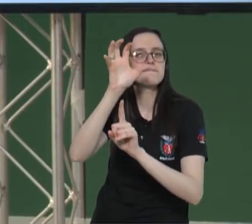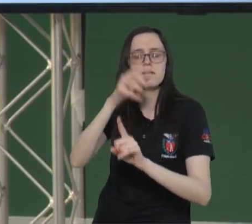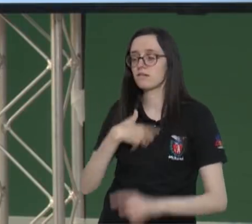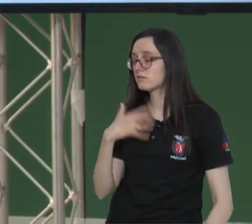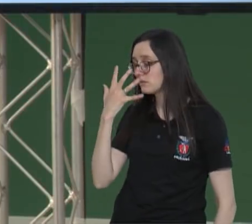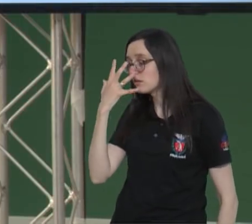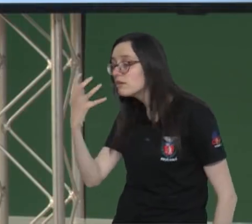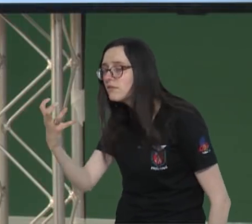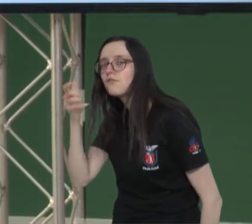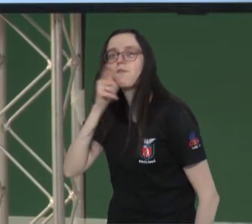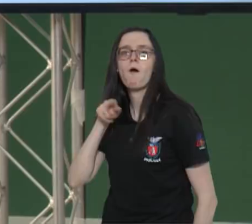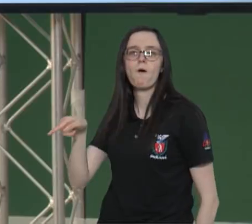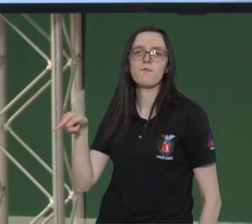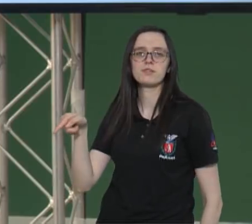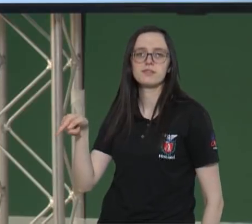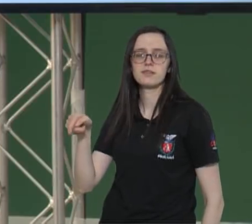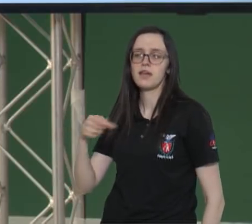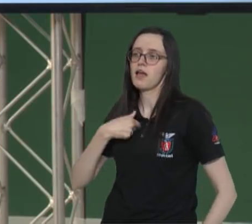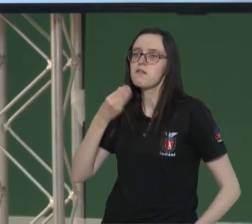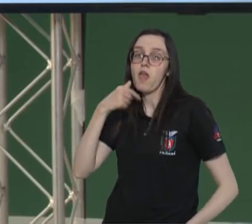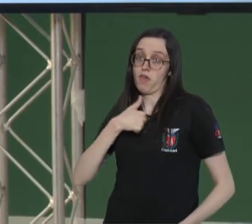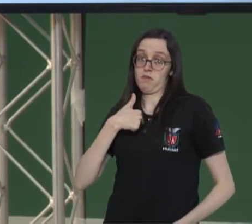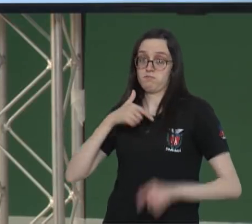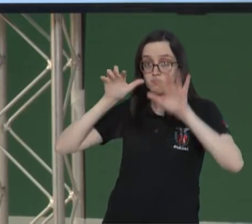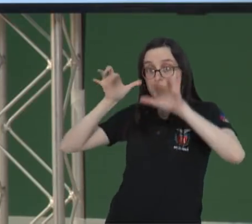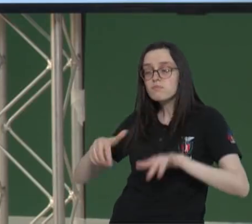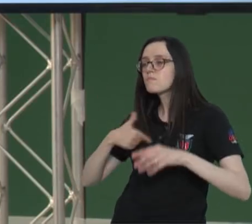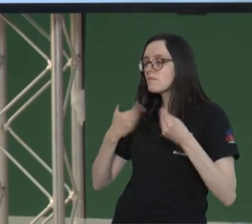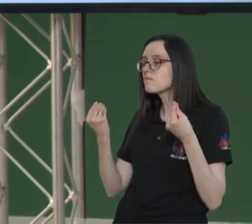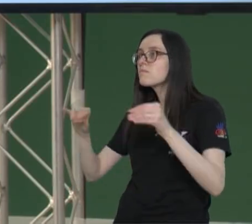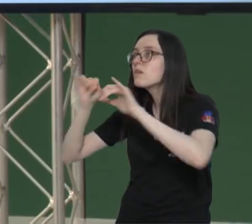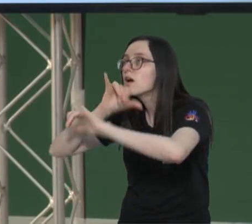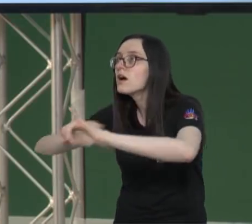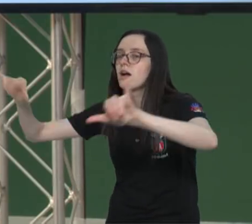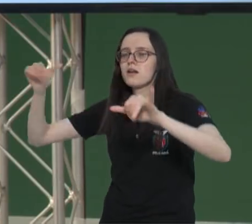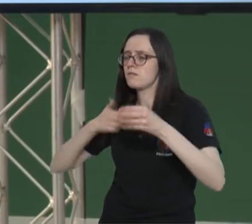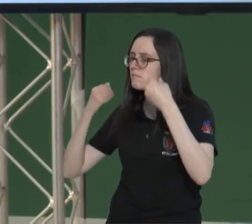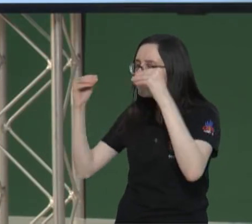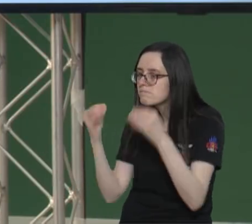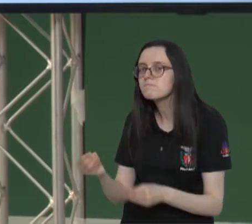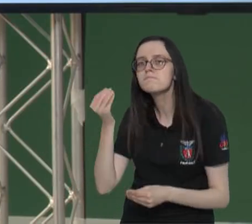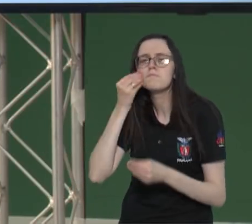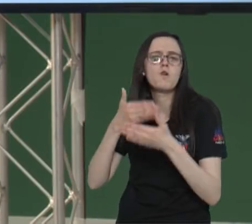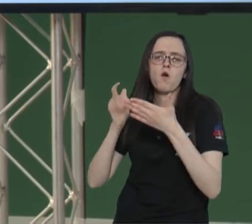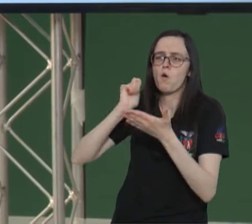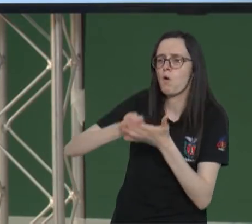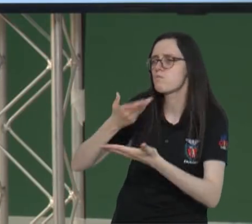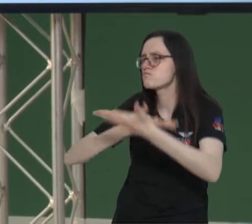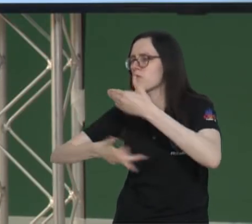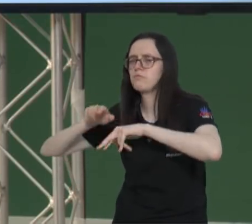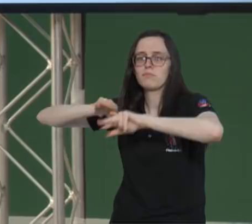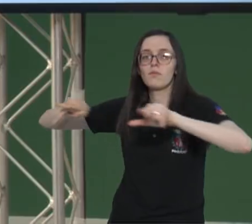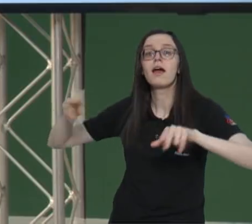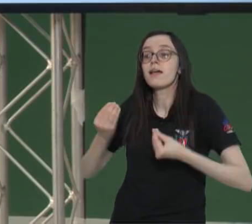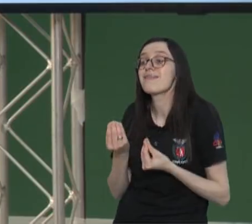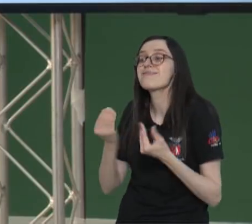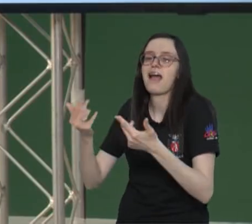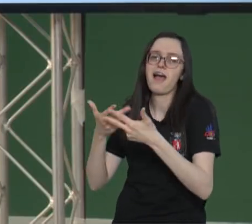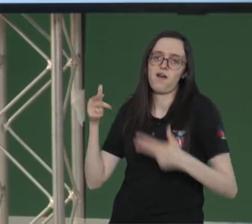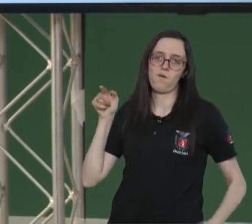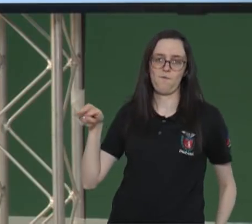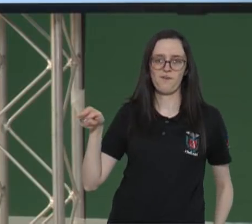você está oferecendo algo, né? Seja lá qual for a ideia, né? Se troca, de venda, de compra, não importa, mas você sempre está oferecendo